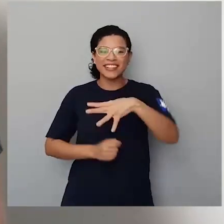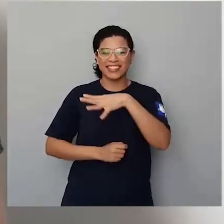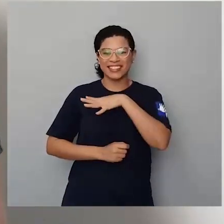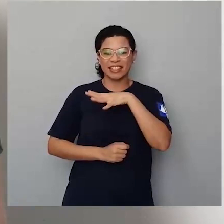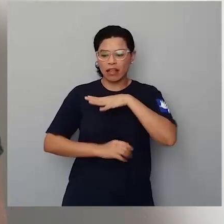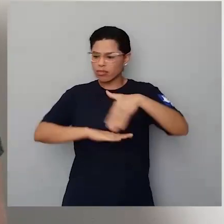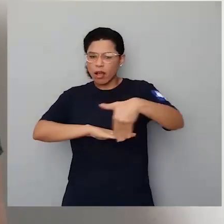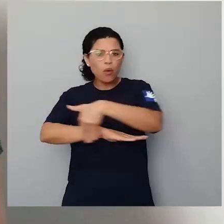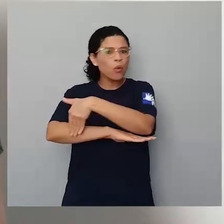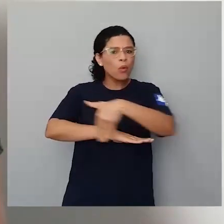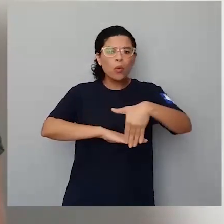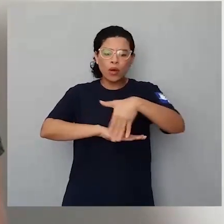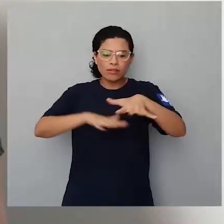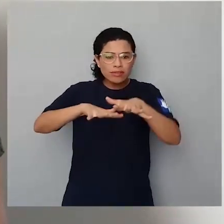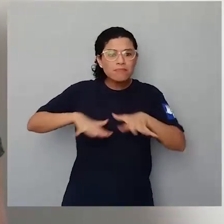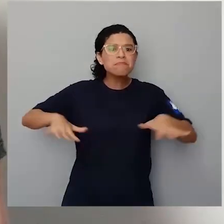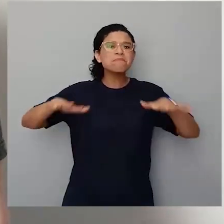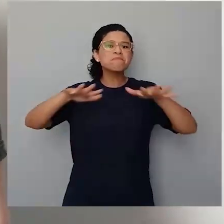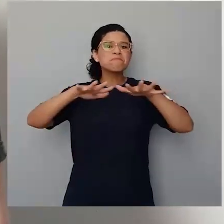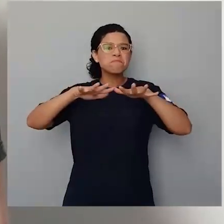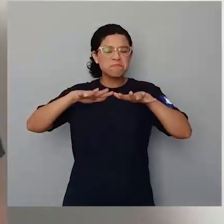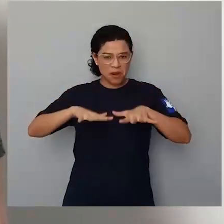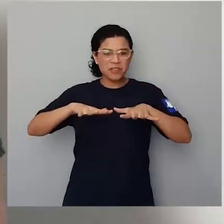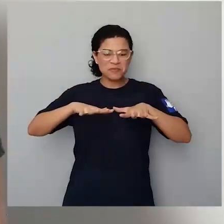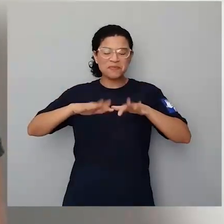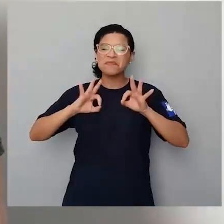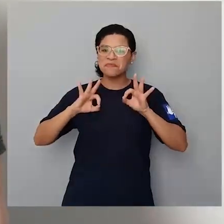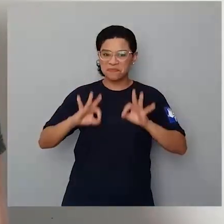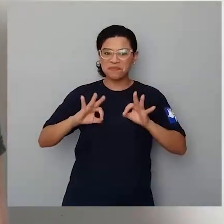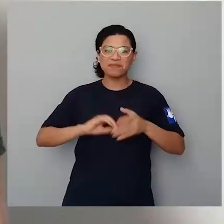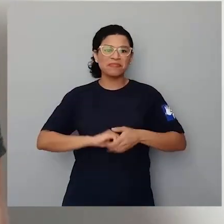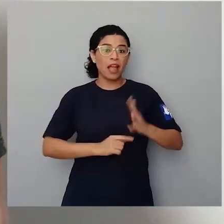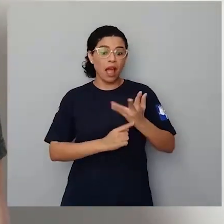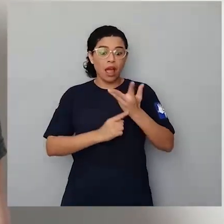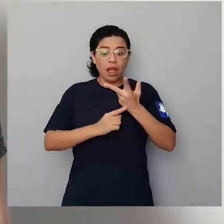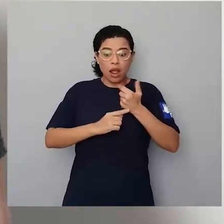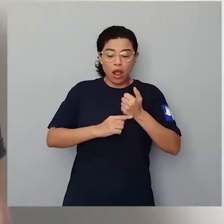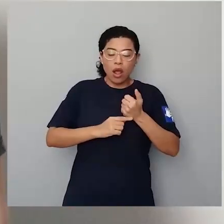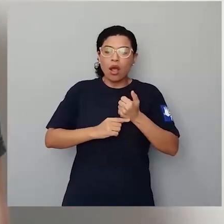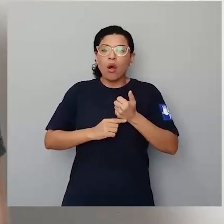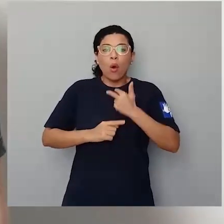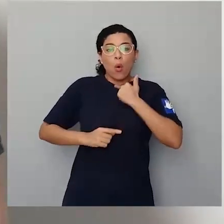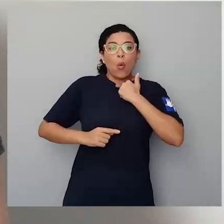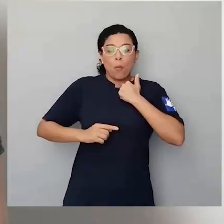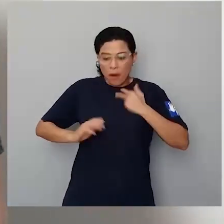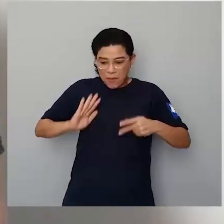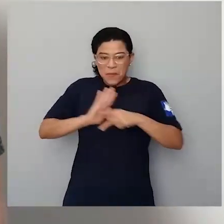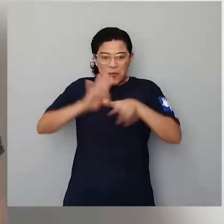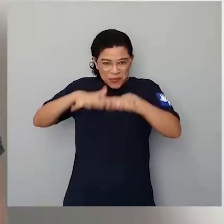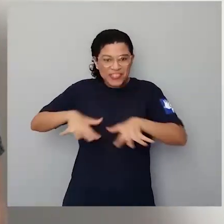da cidade, nas ruas, no espaço urbano. Uma arte que vai ocupar